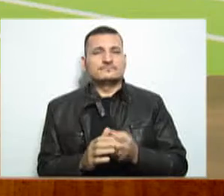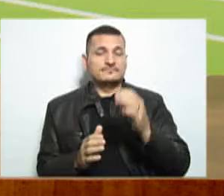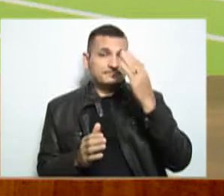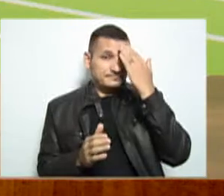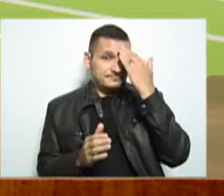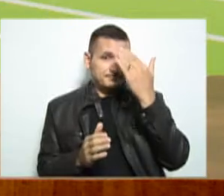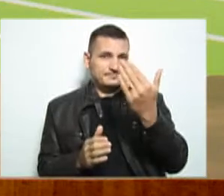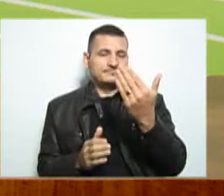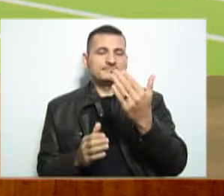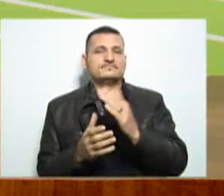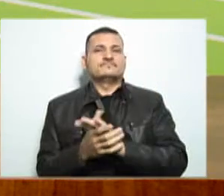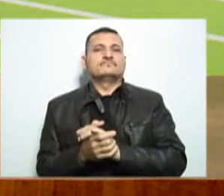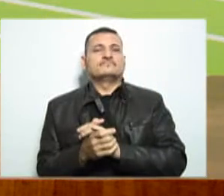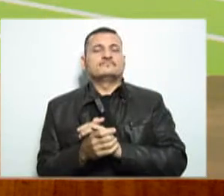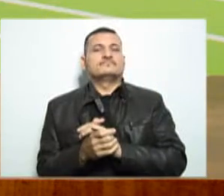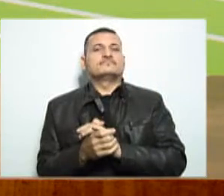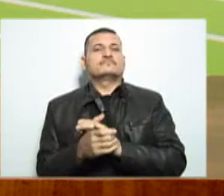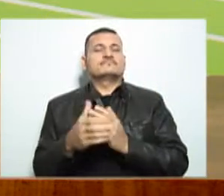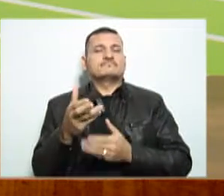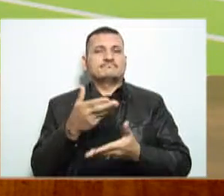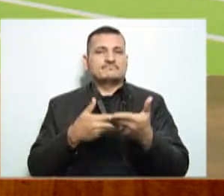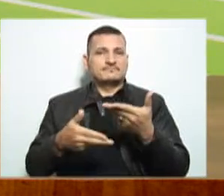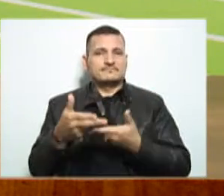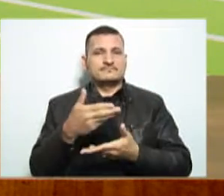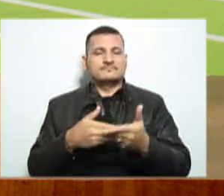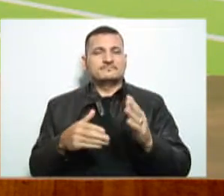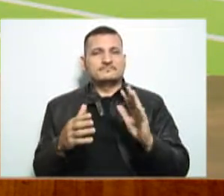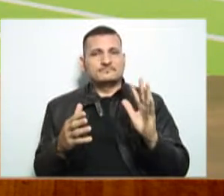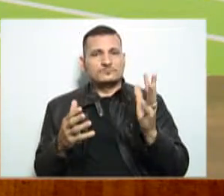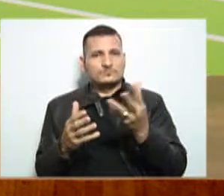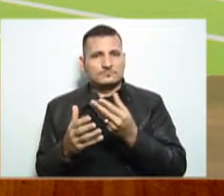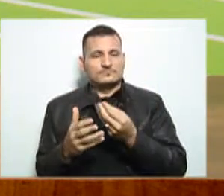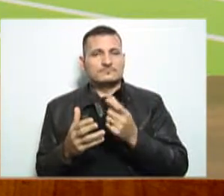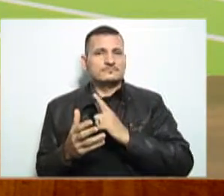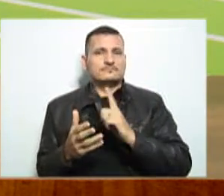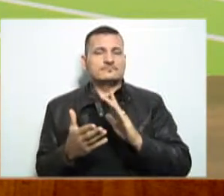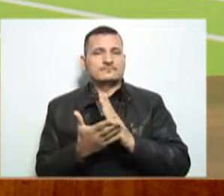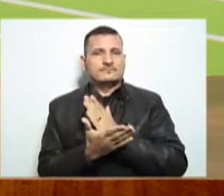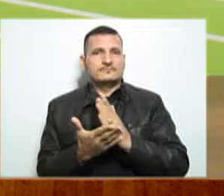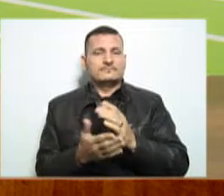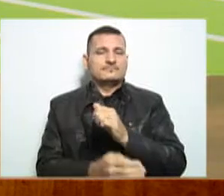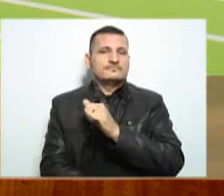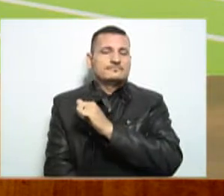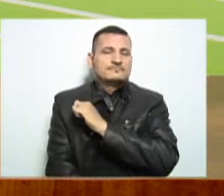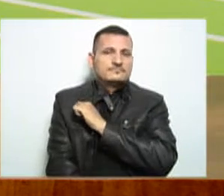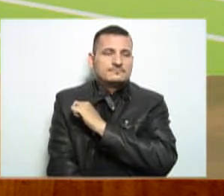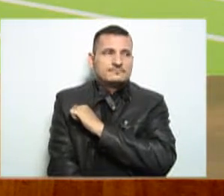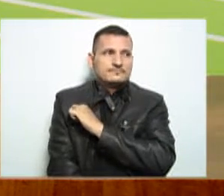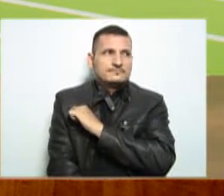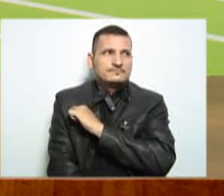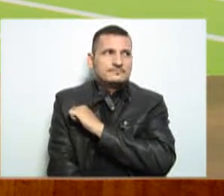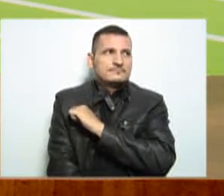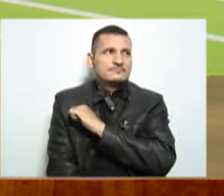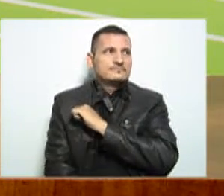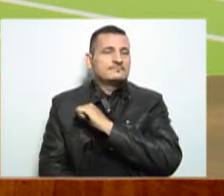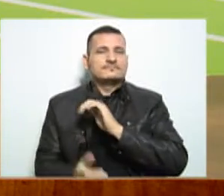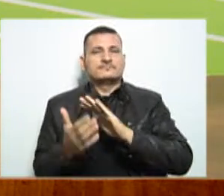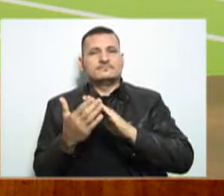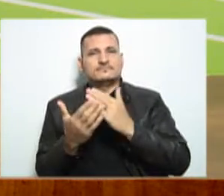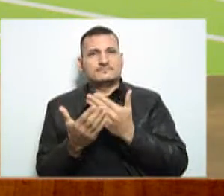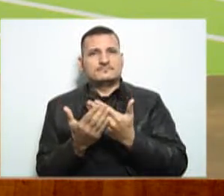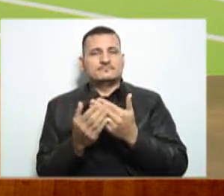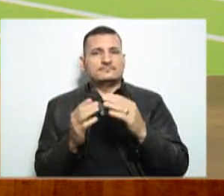Agradecemos a participação de todos, né? Tem alguns alunos da escola que tiraram foto